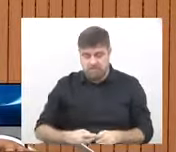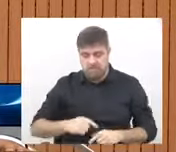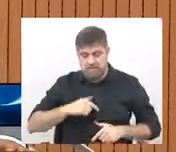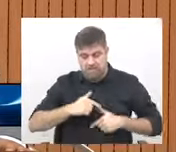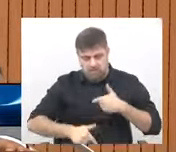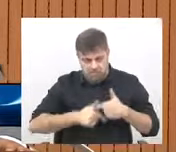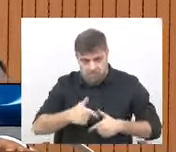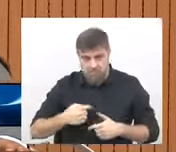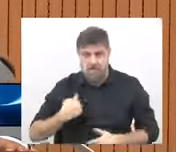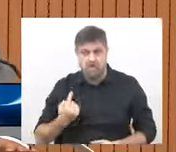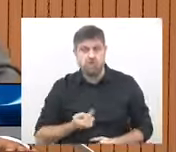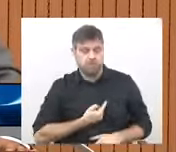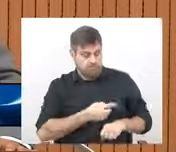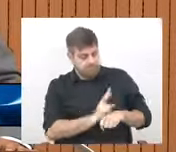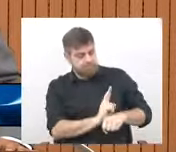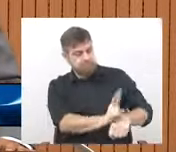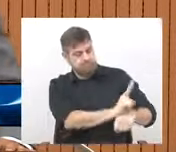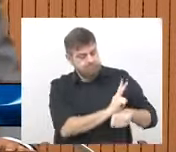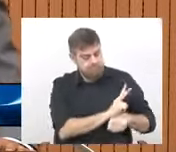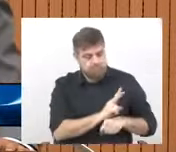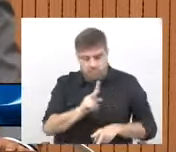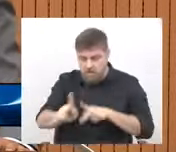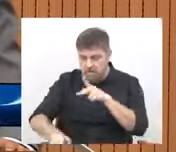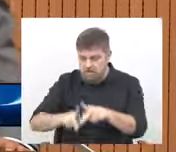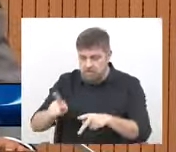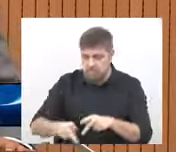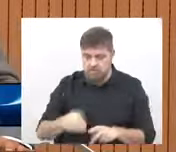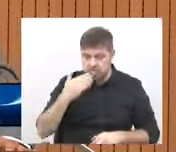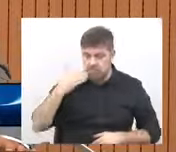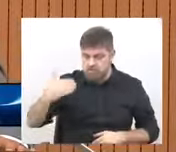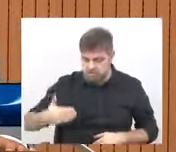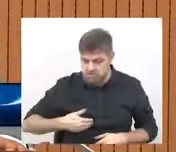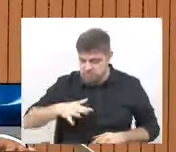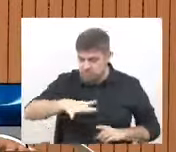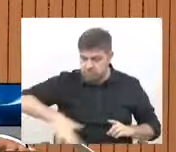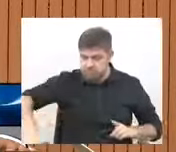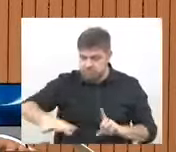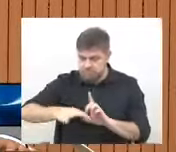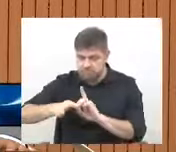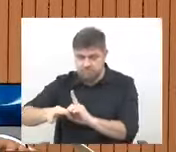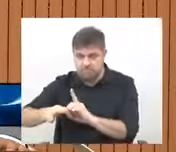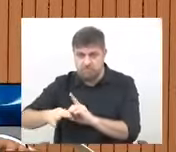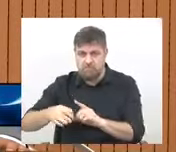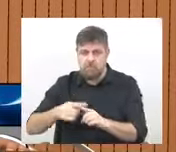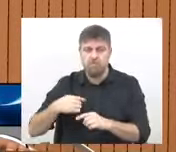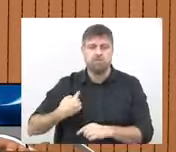de fiscalizar, um trabalho de atender a população, porque quando você fala de praça,